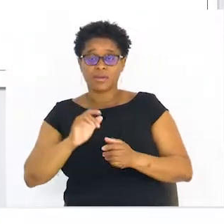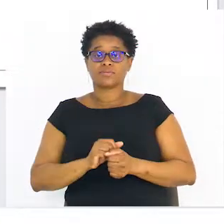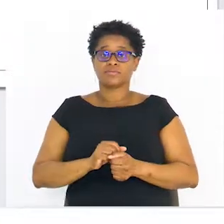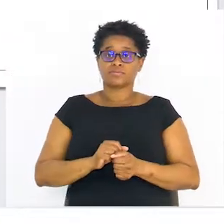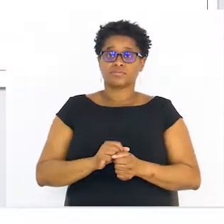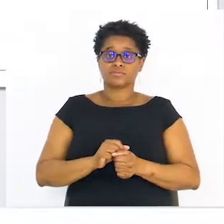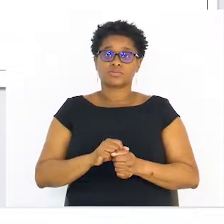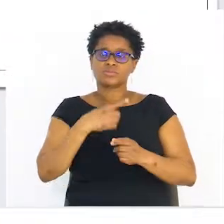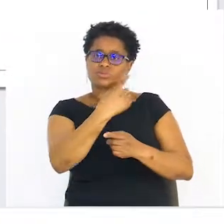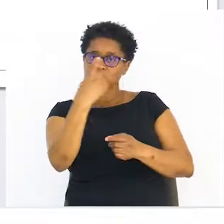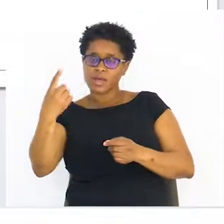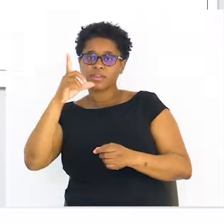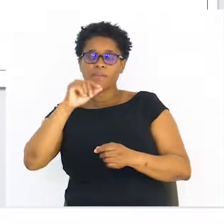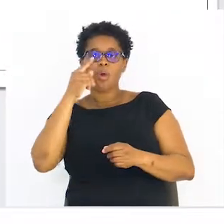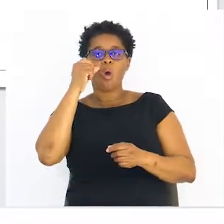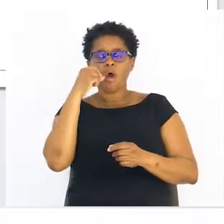também isolado.